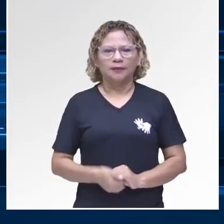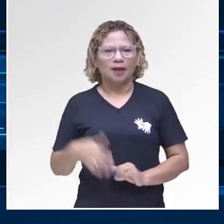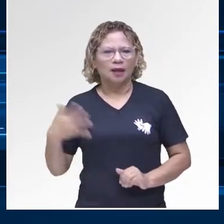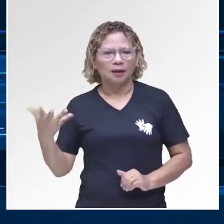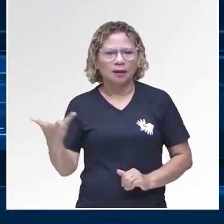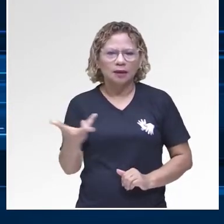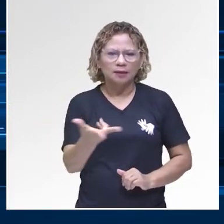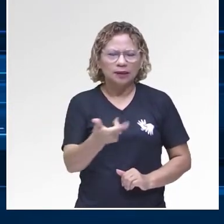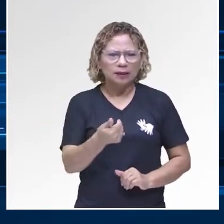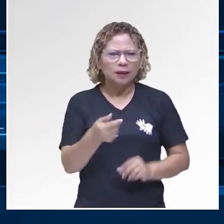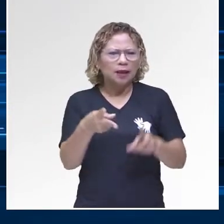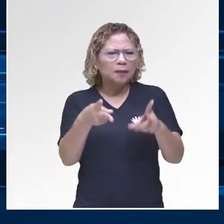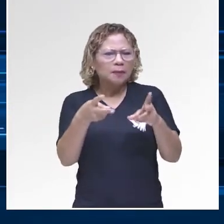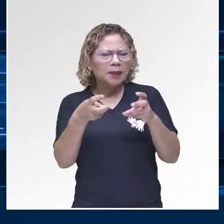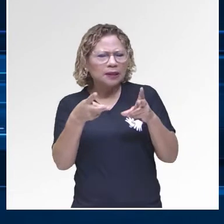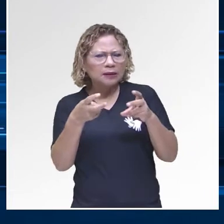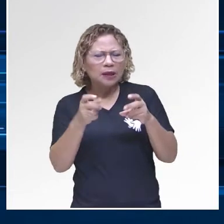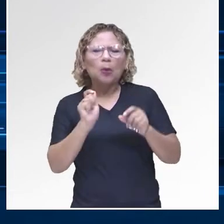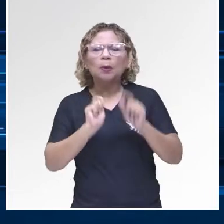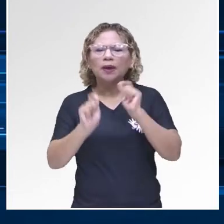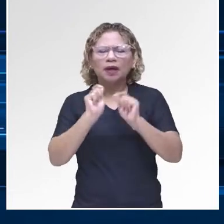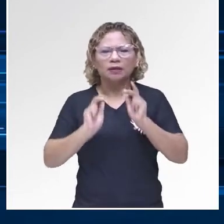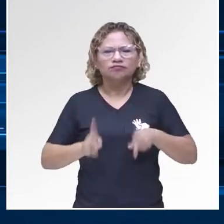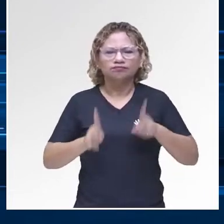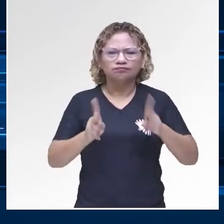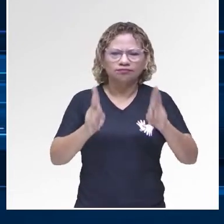Habilidade. Perceber o que é uma sequência numérica.